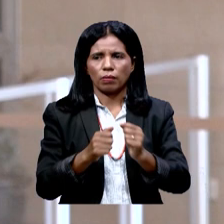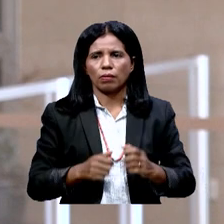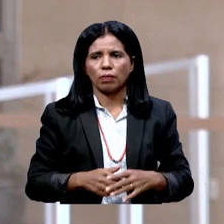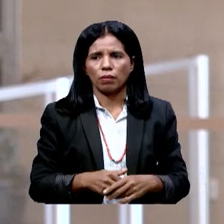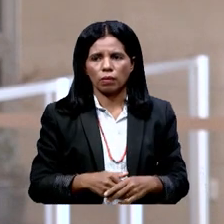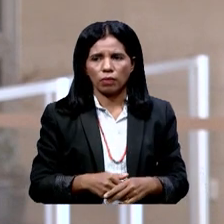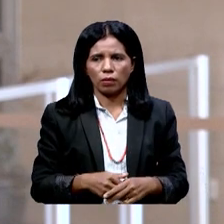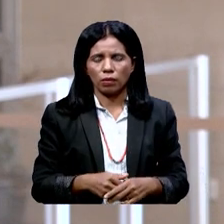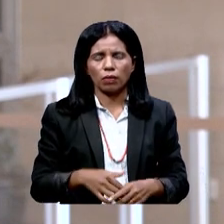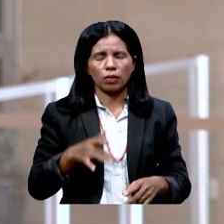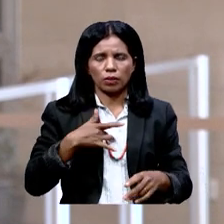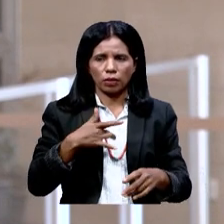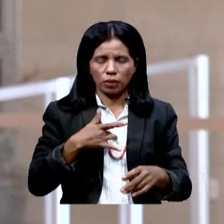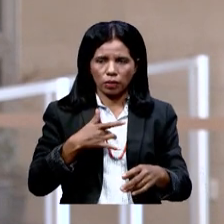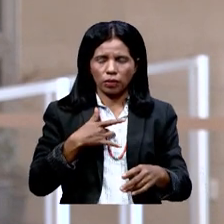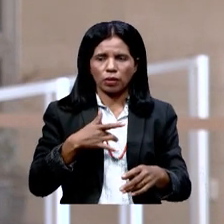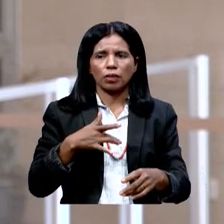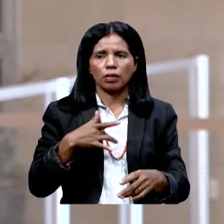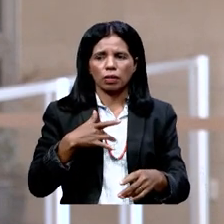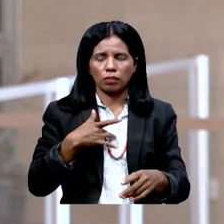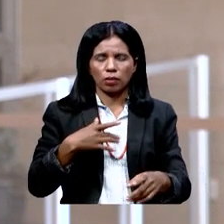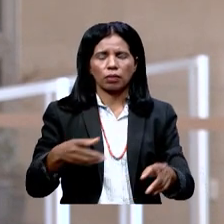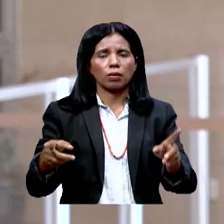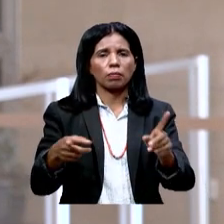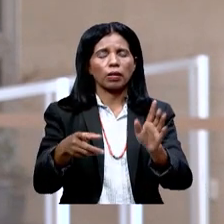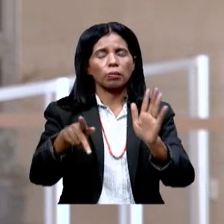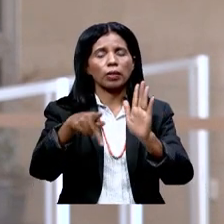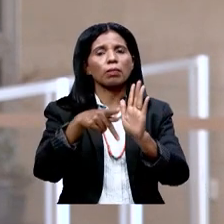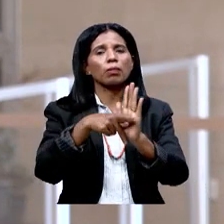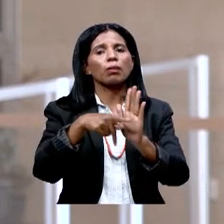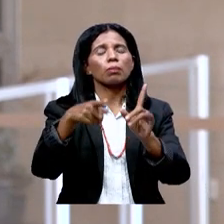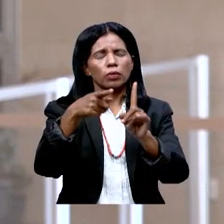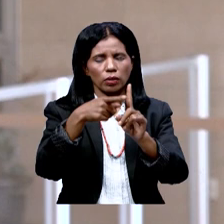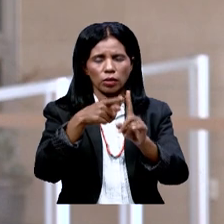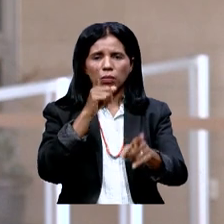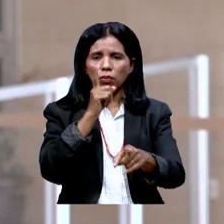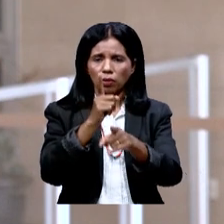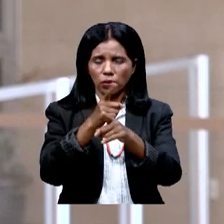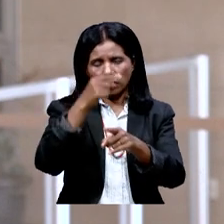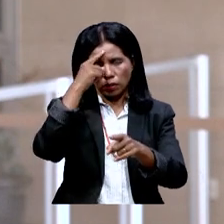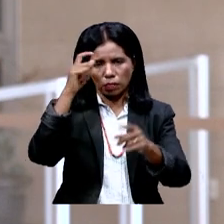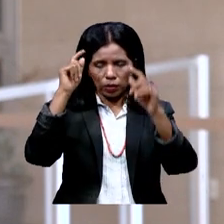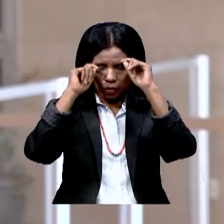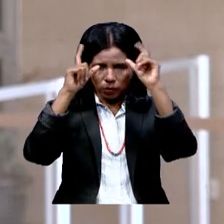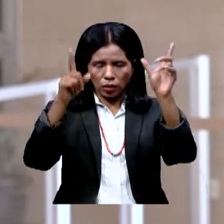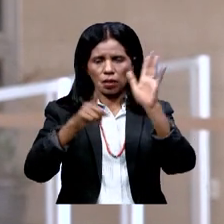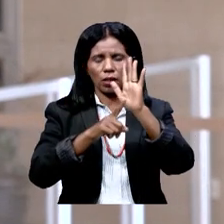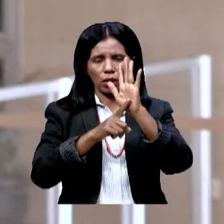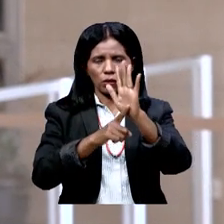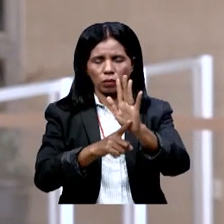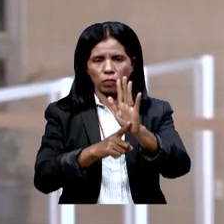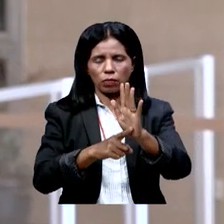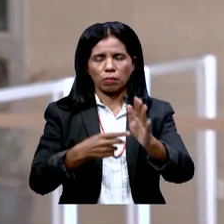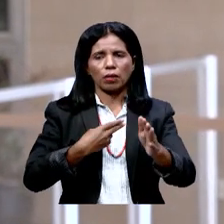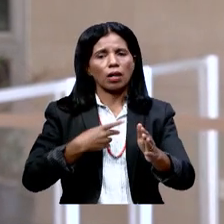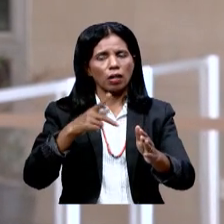ao sentimento era bastante positivo de Tebas, também Timor-Leste, a todo o empenhamento, determinação